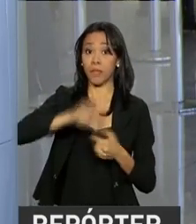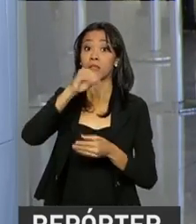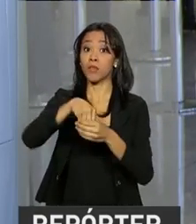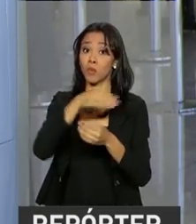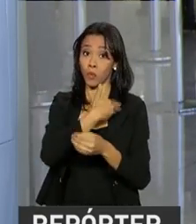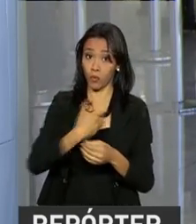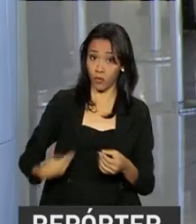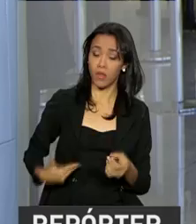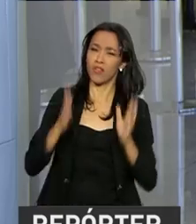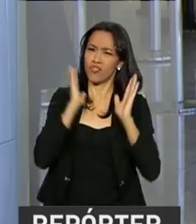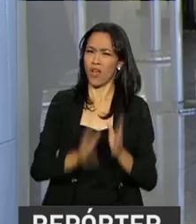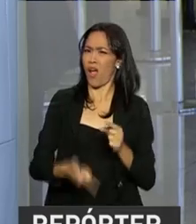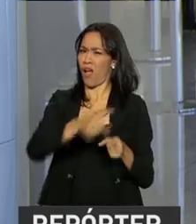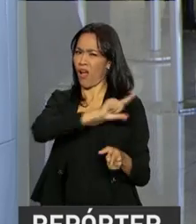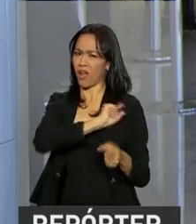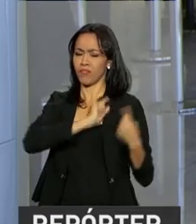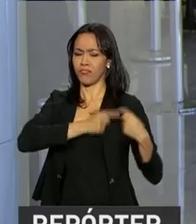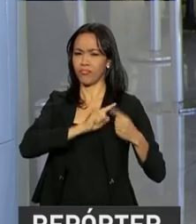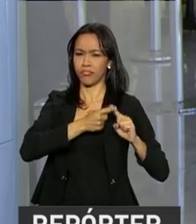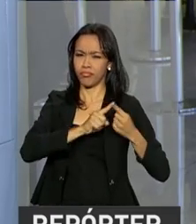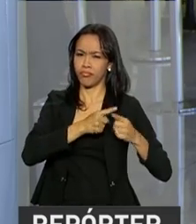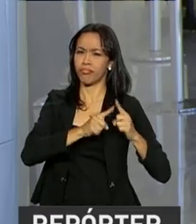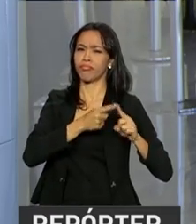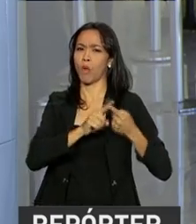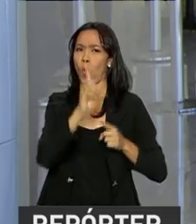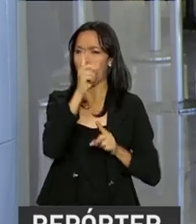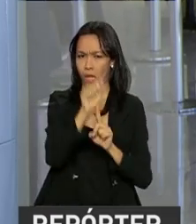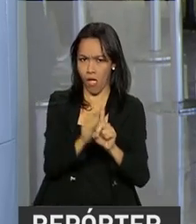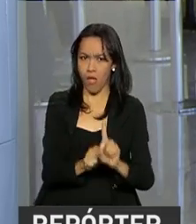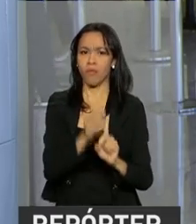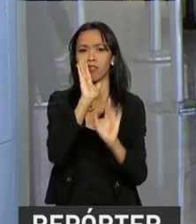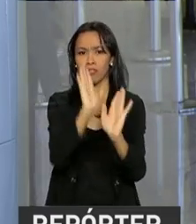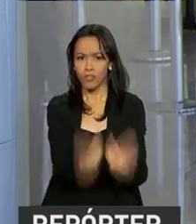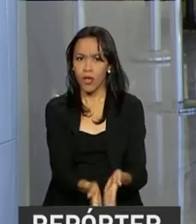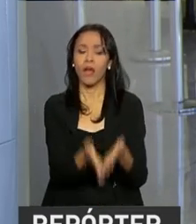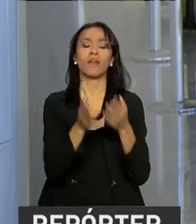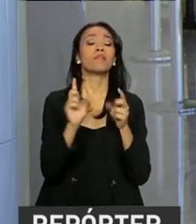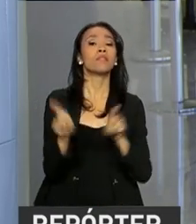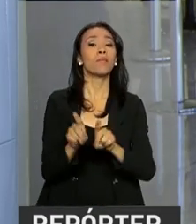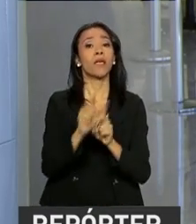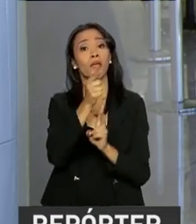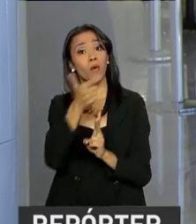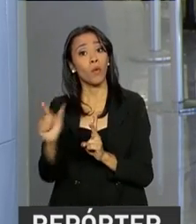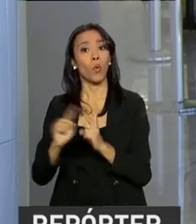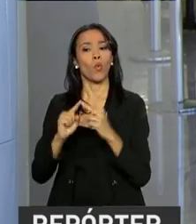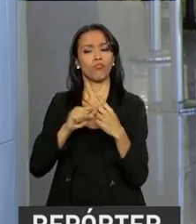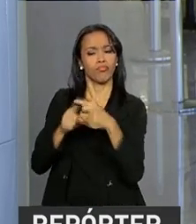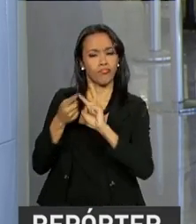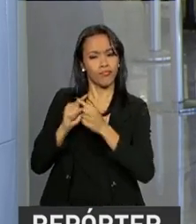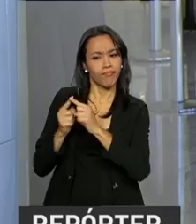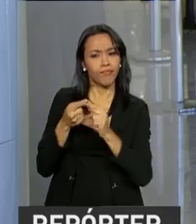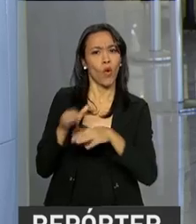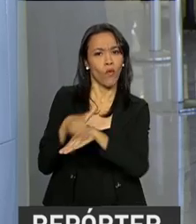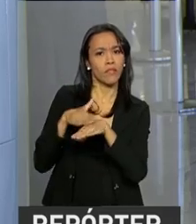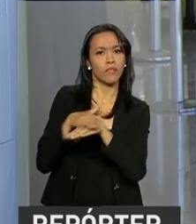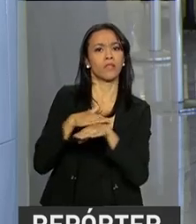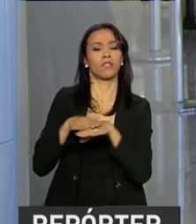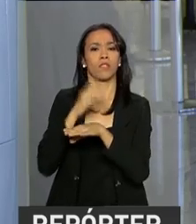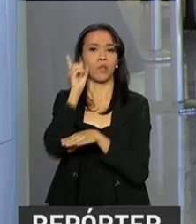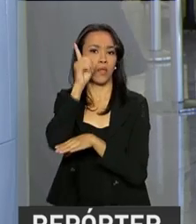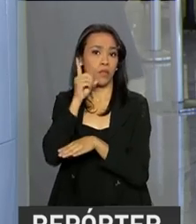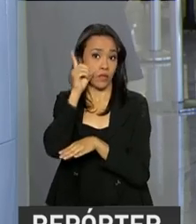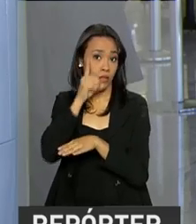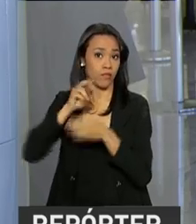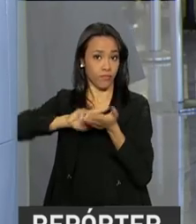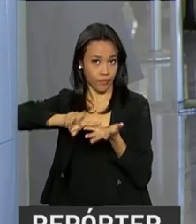ele já vem sendo discutido no âmbito do governo federal há mais de um mês, também vem sendo discutido com parlamentares e agora o lançamento desse programa